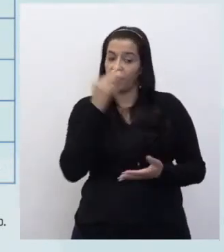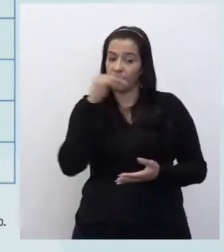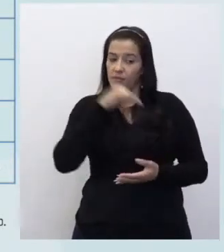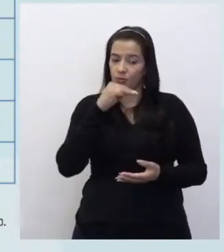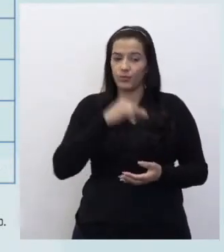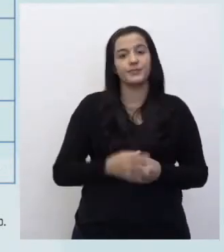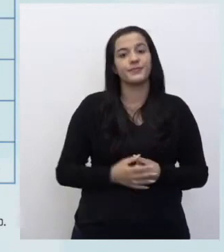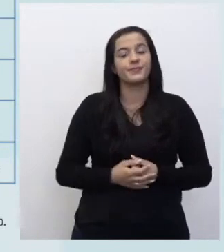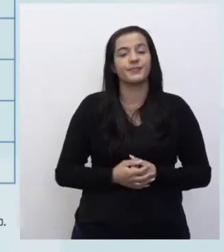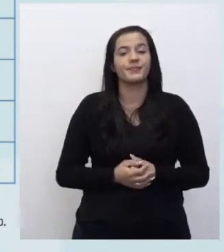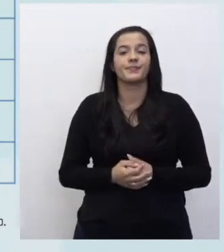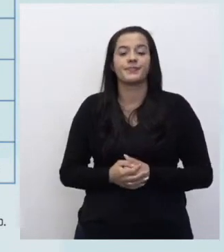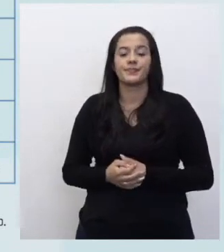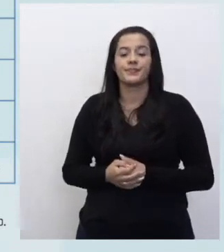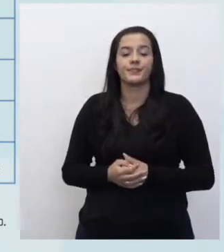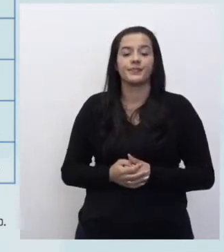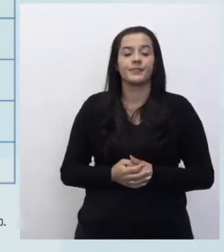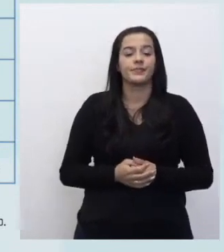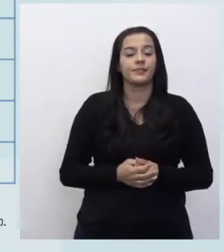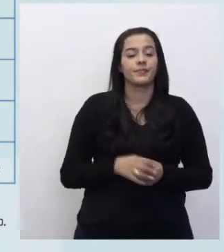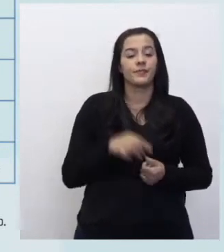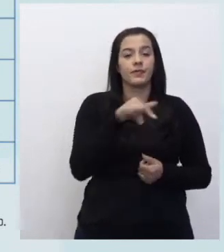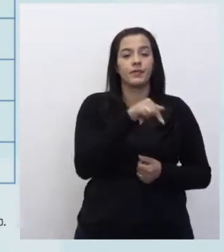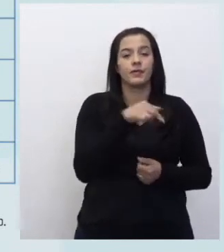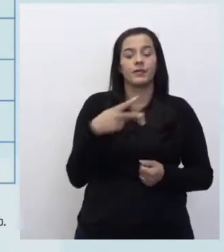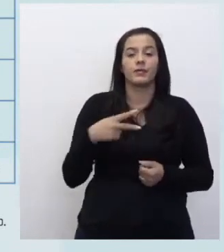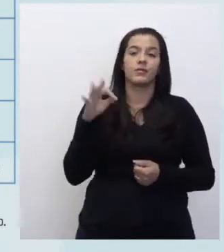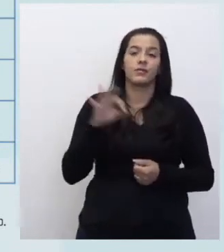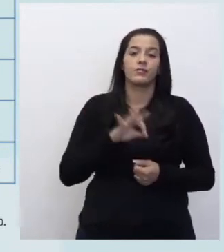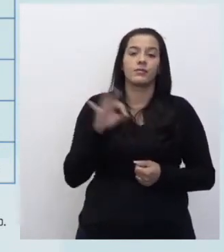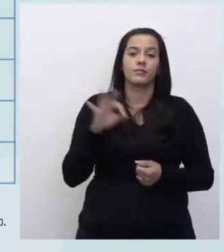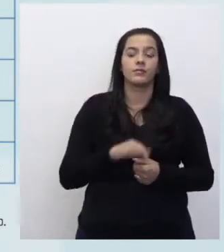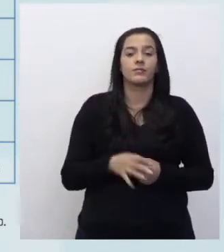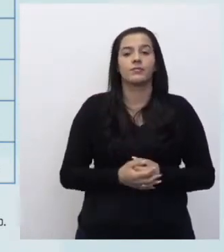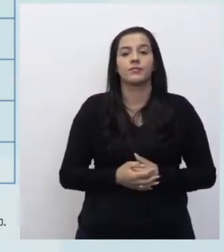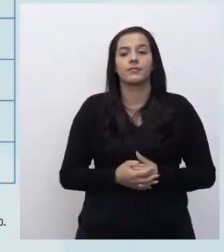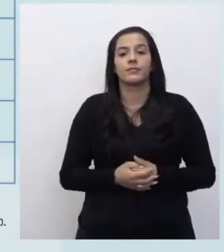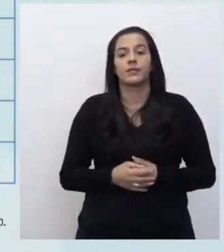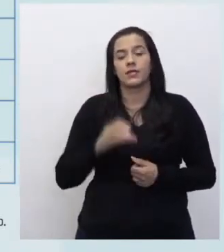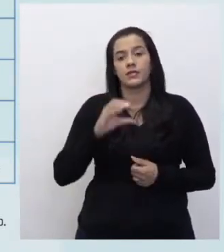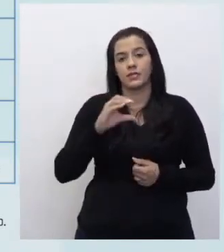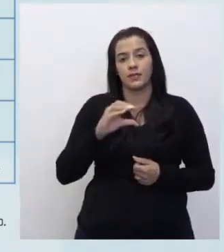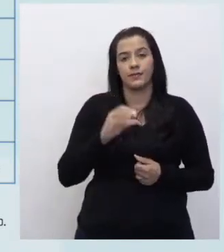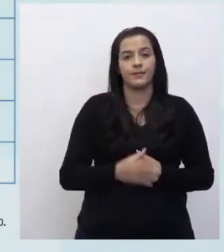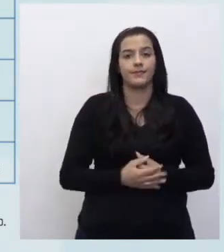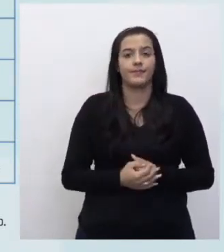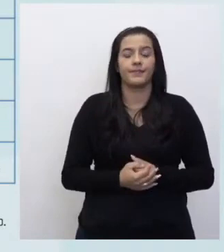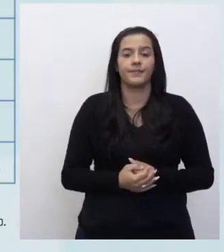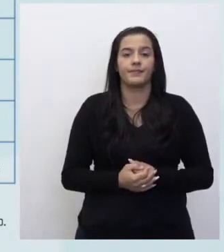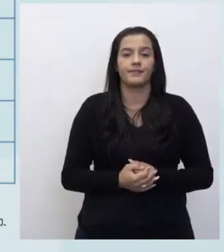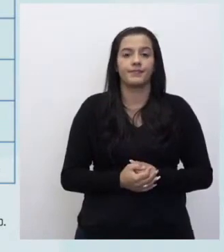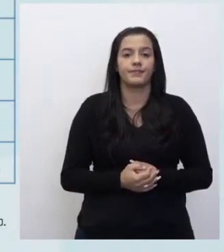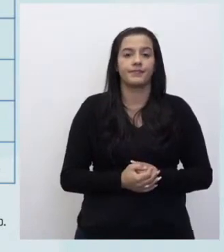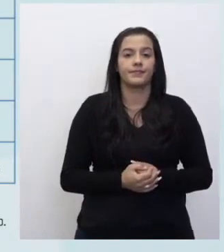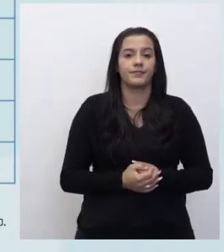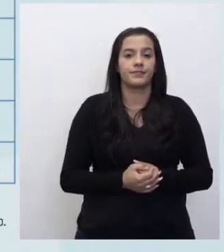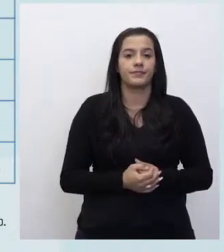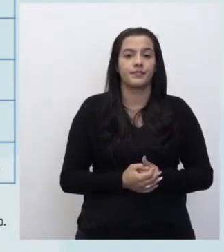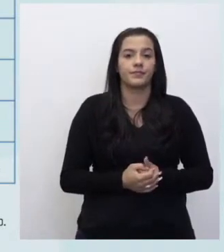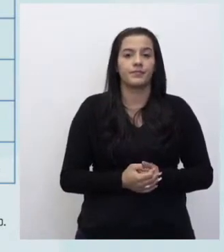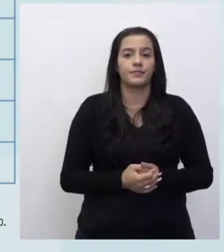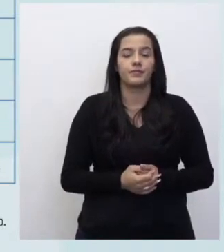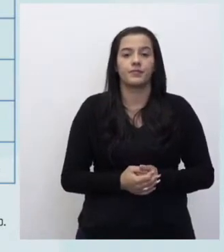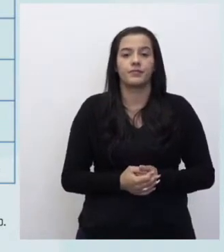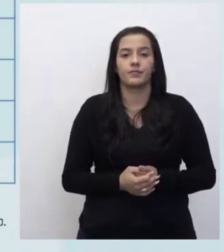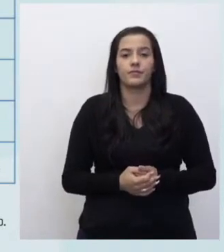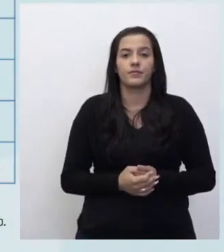hora. 72%. 72%. Letter C. Letra C. Need to immediately respond to